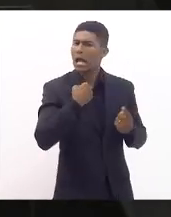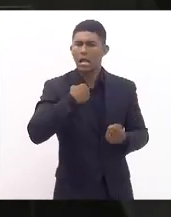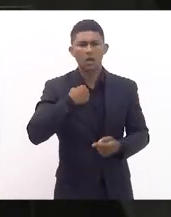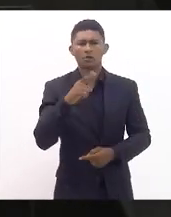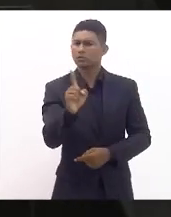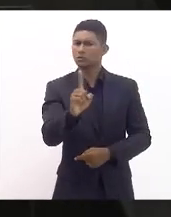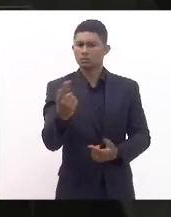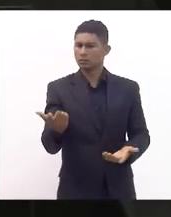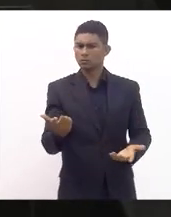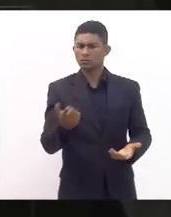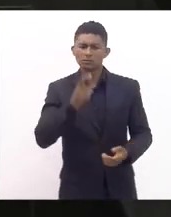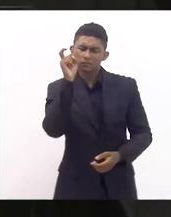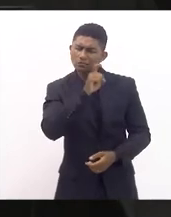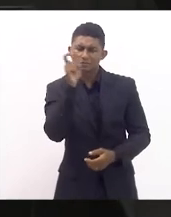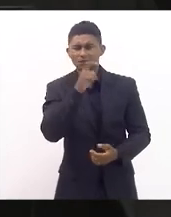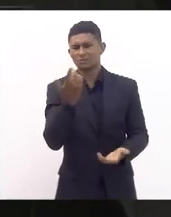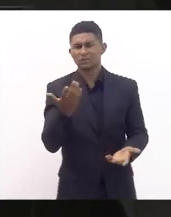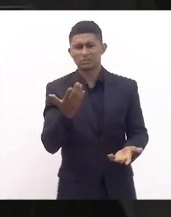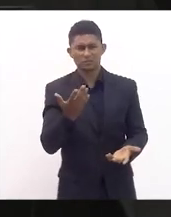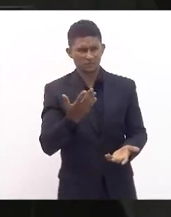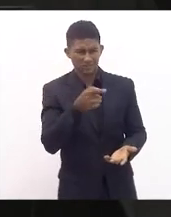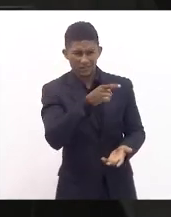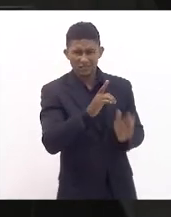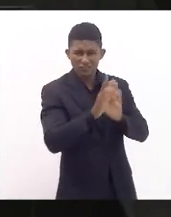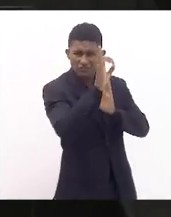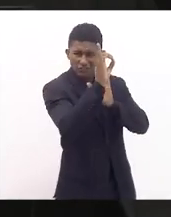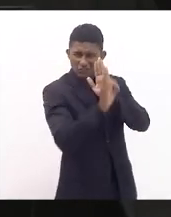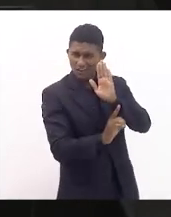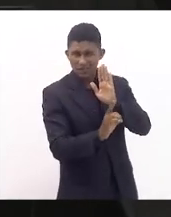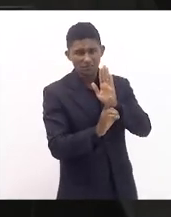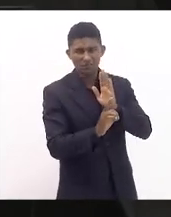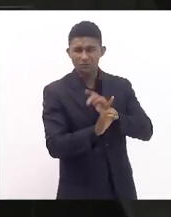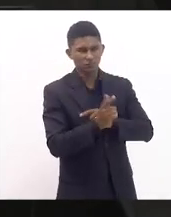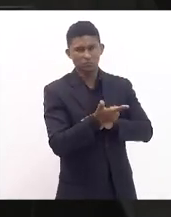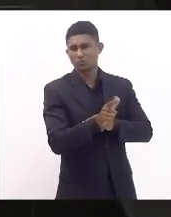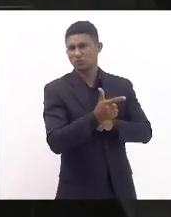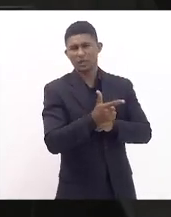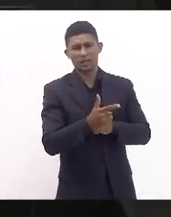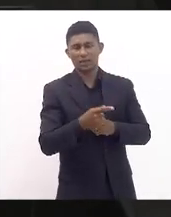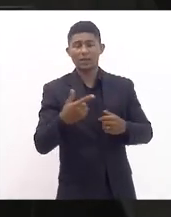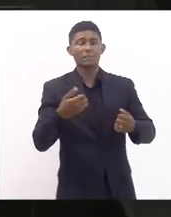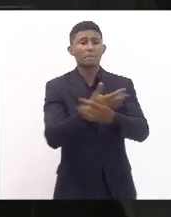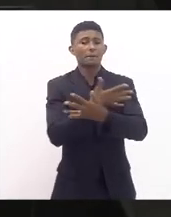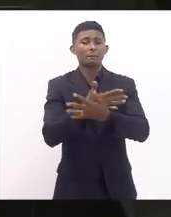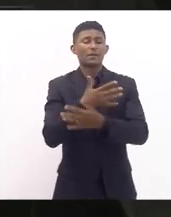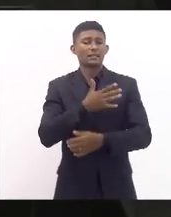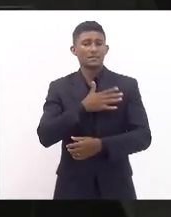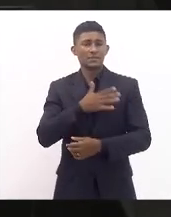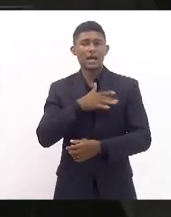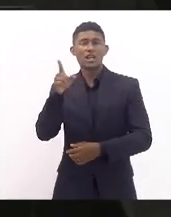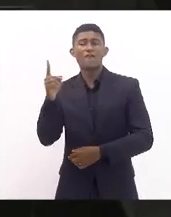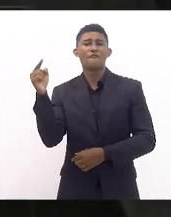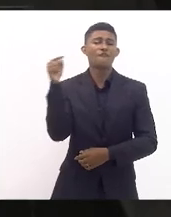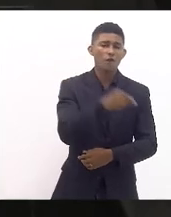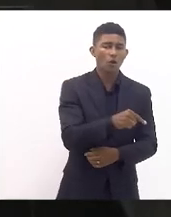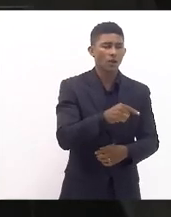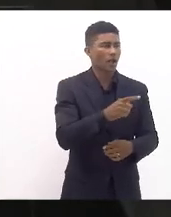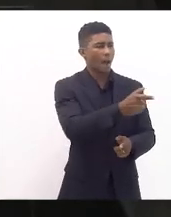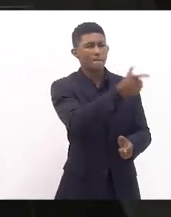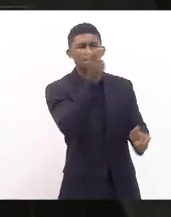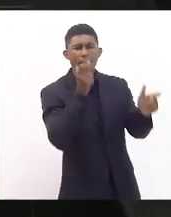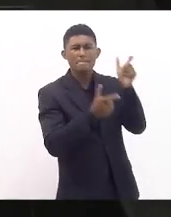ele não teria o direito de ir ao meu município me atacar. E